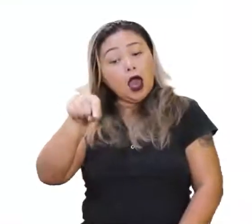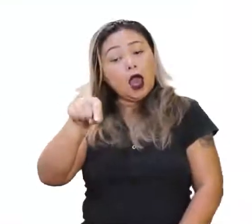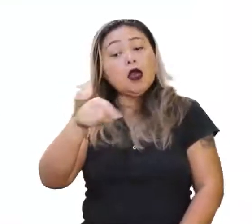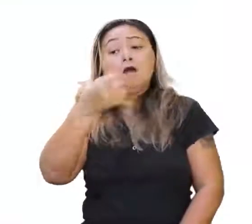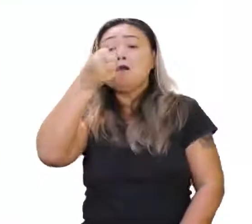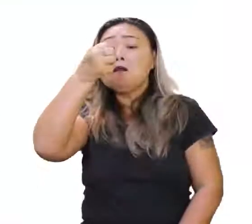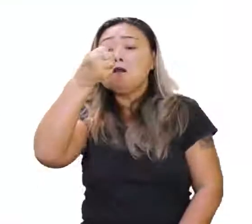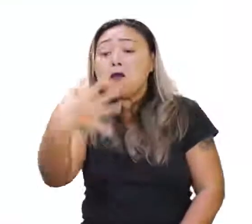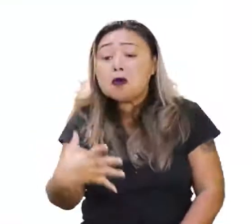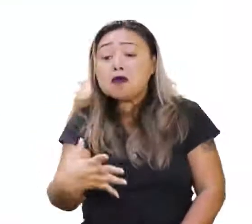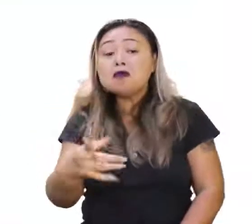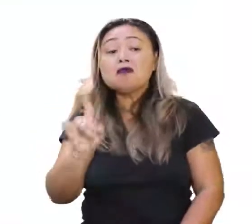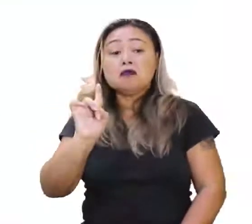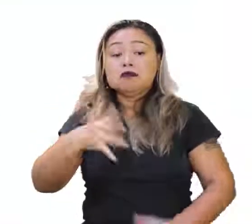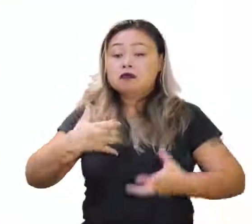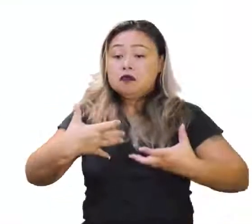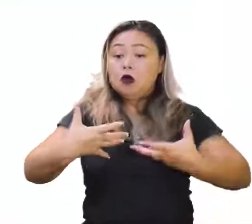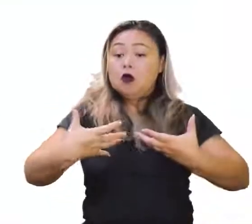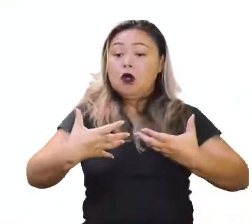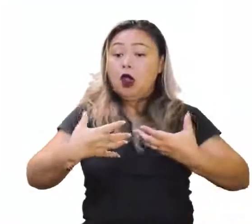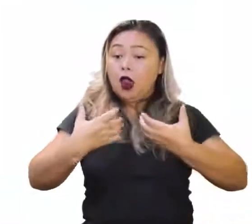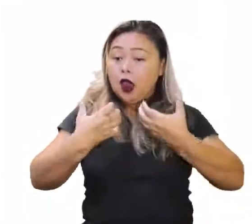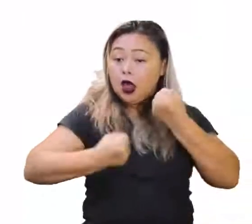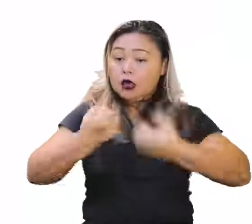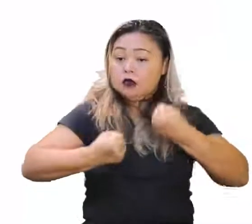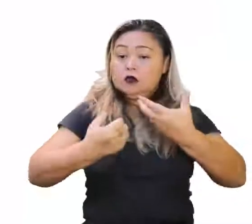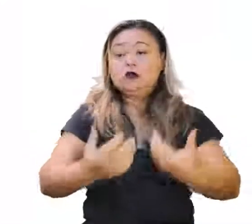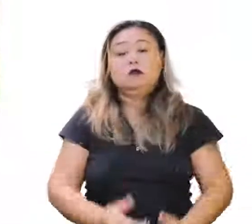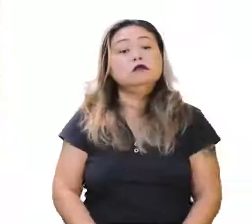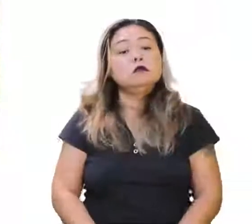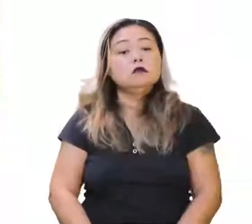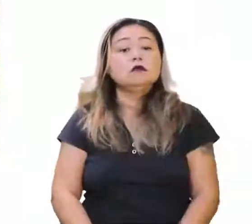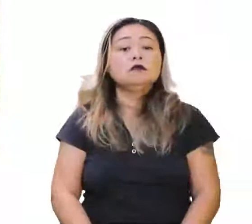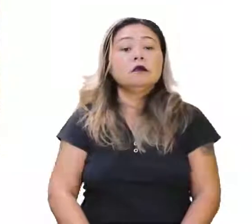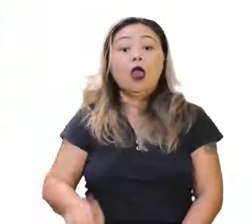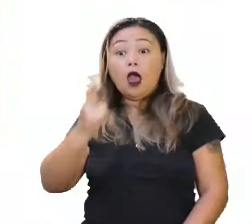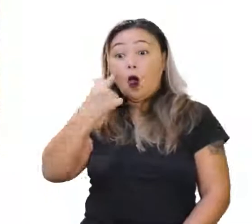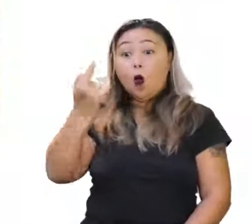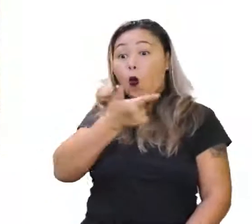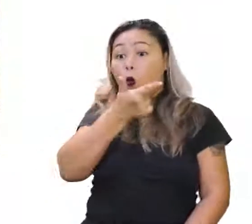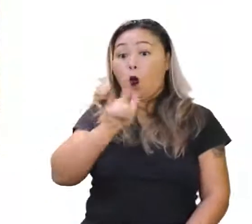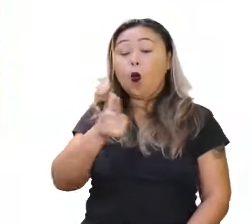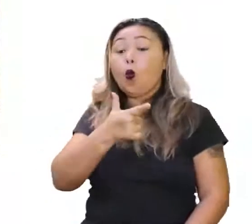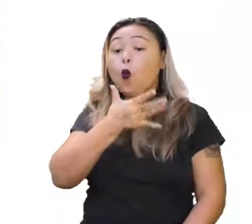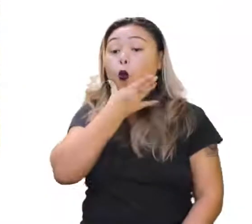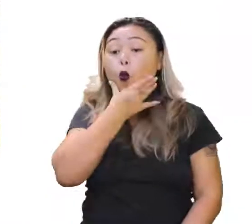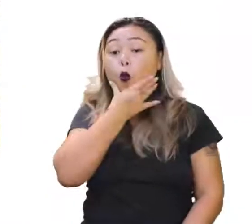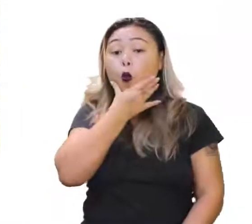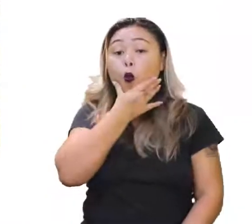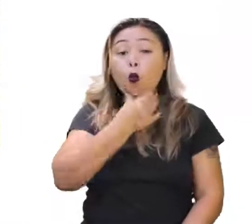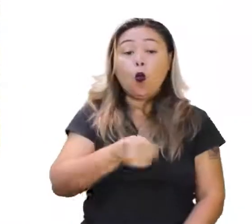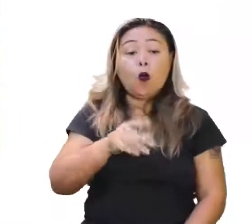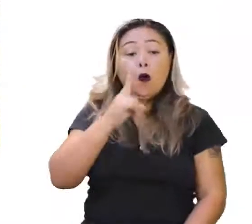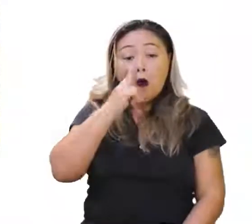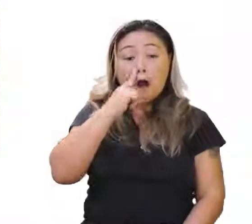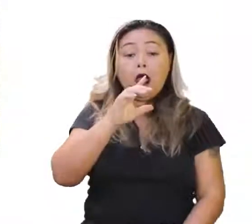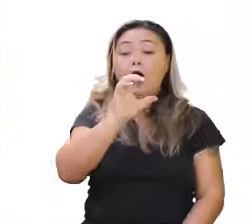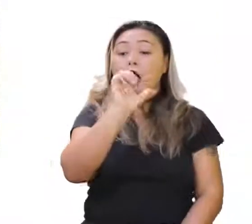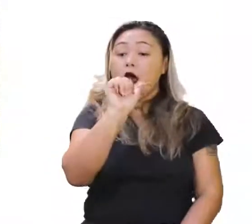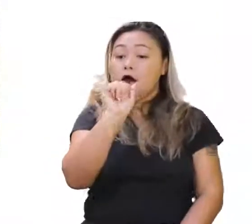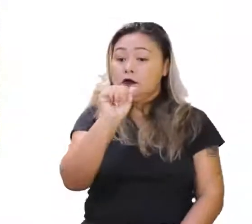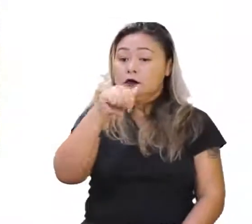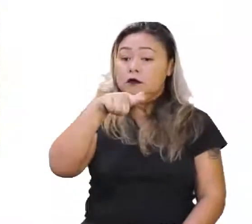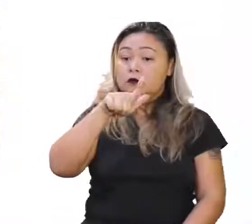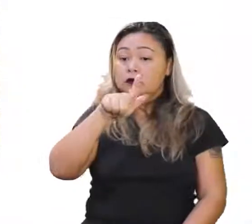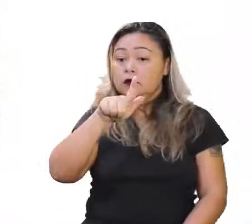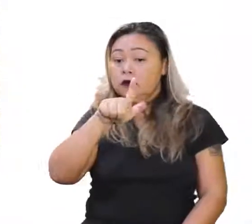para a produção de leite, tá? Aqui nós temos os machos, Anglo-Nubiana